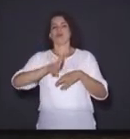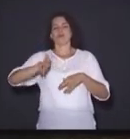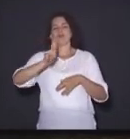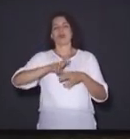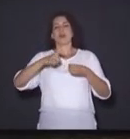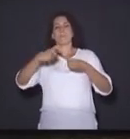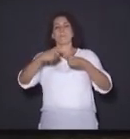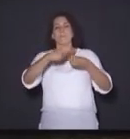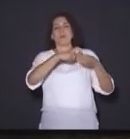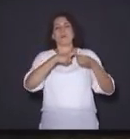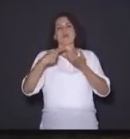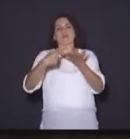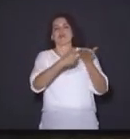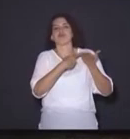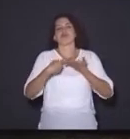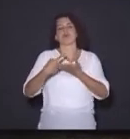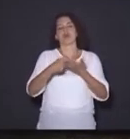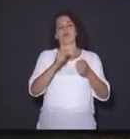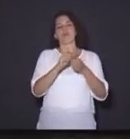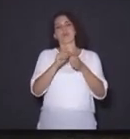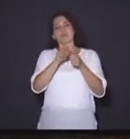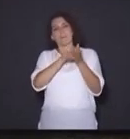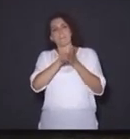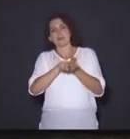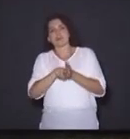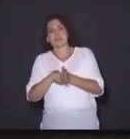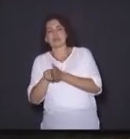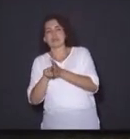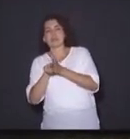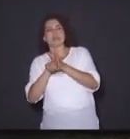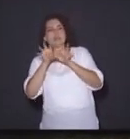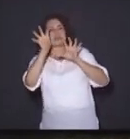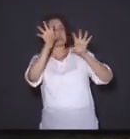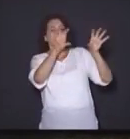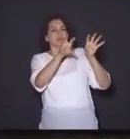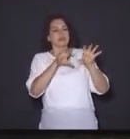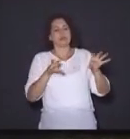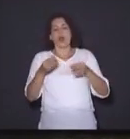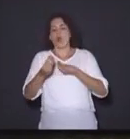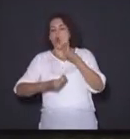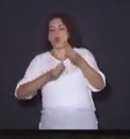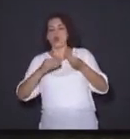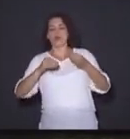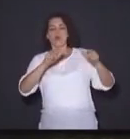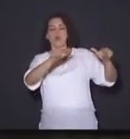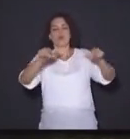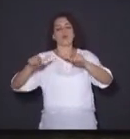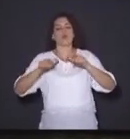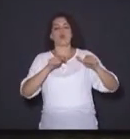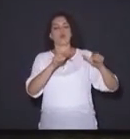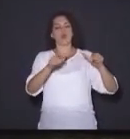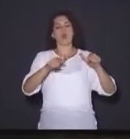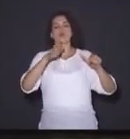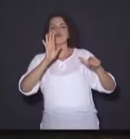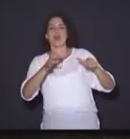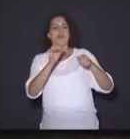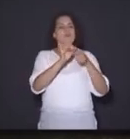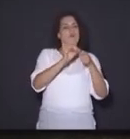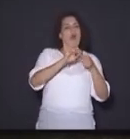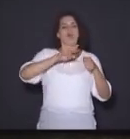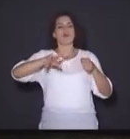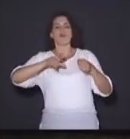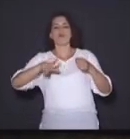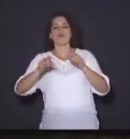para construir pesquisas que mapeia a situação local e nacional da implementação da lei e